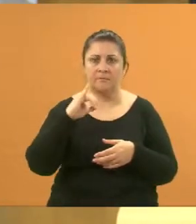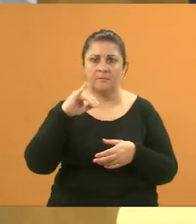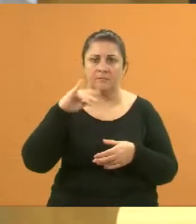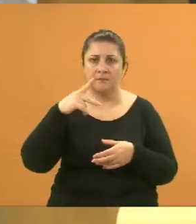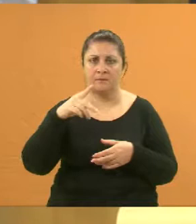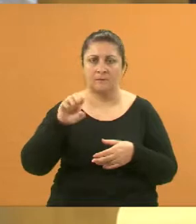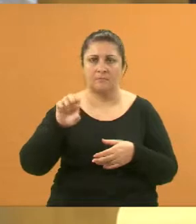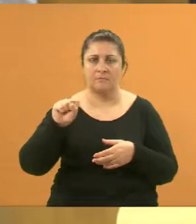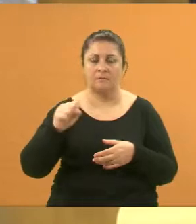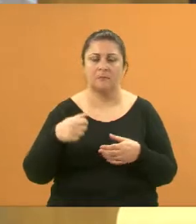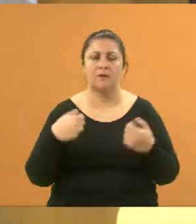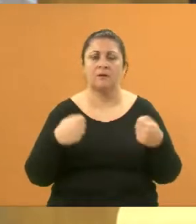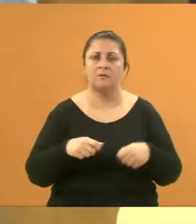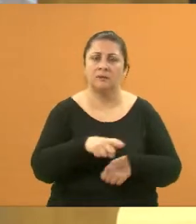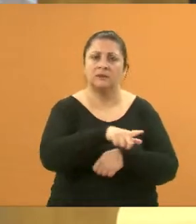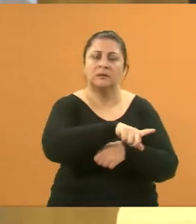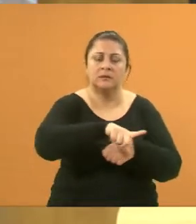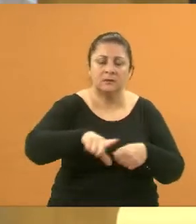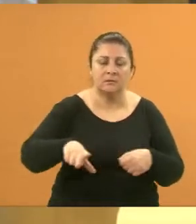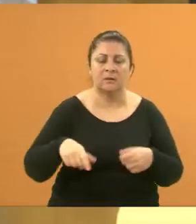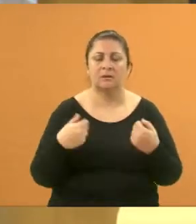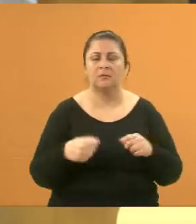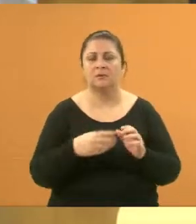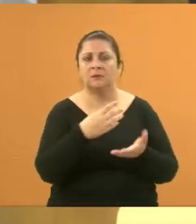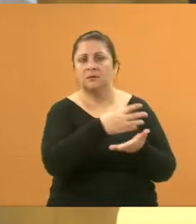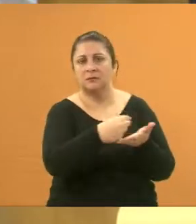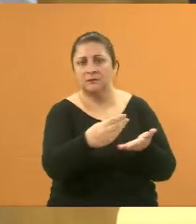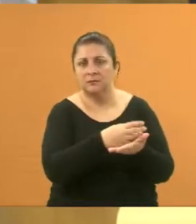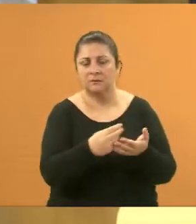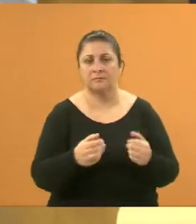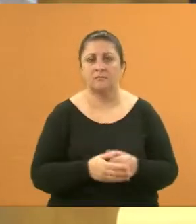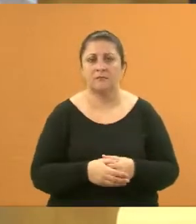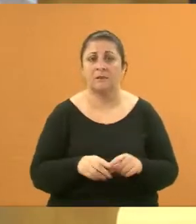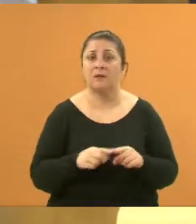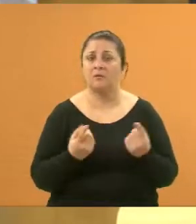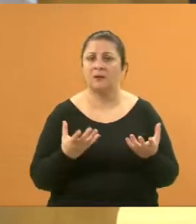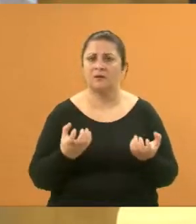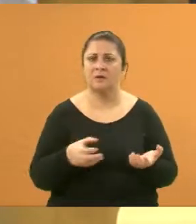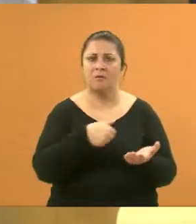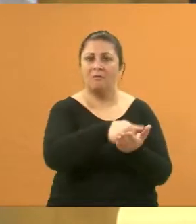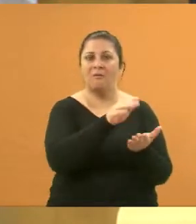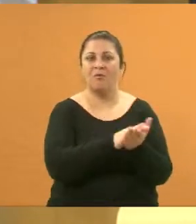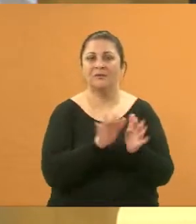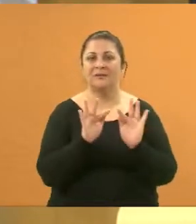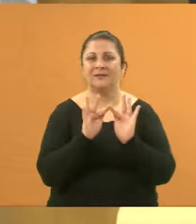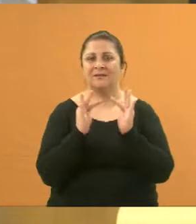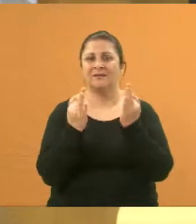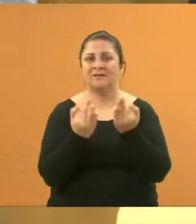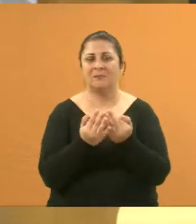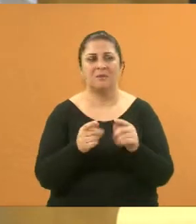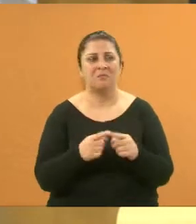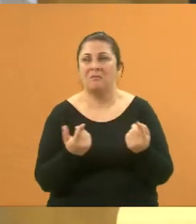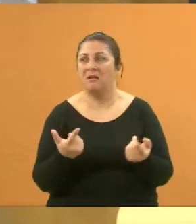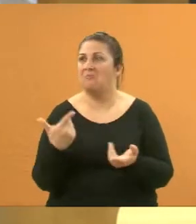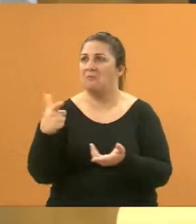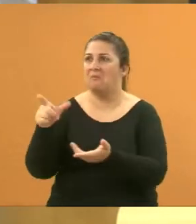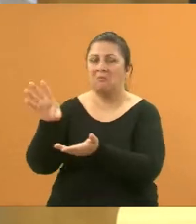que limpar, tem que dar exemplo. Agora não, quer punir a família, mas não dá